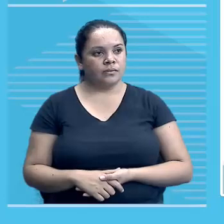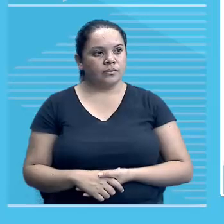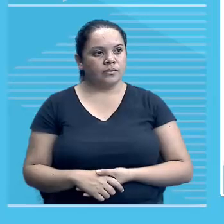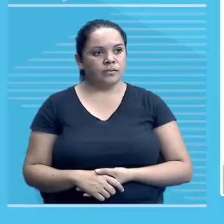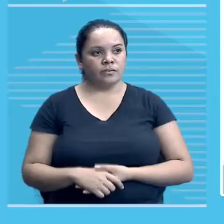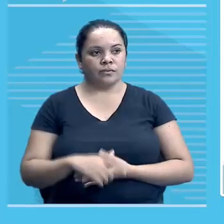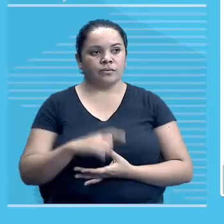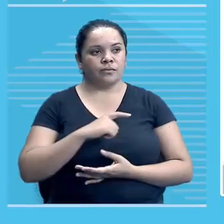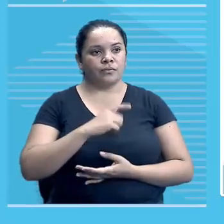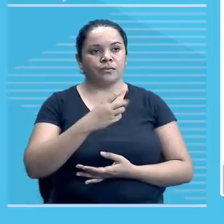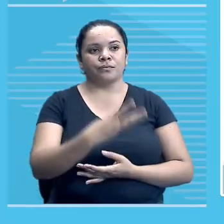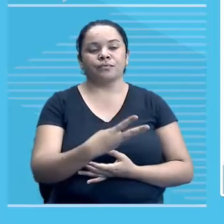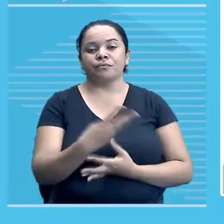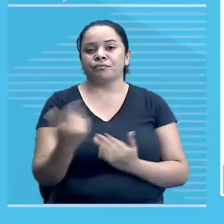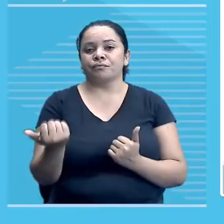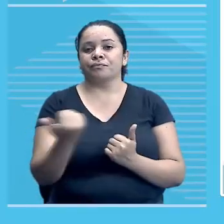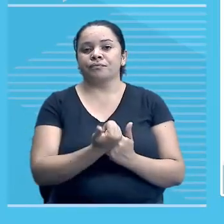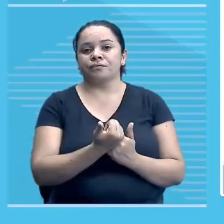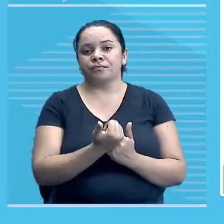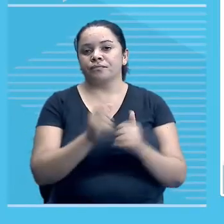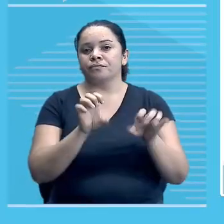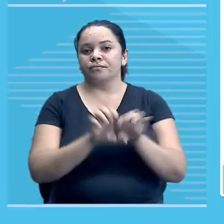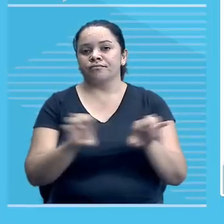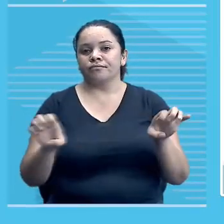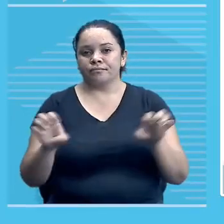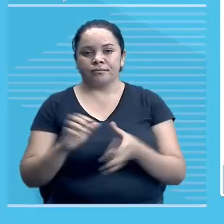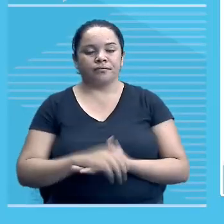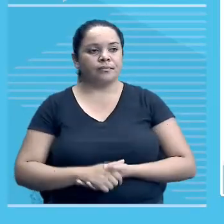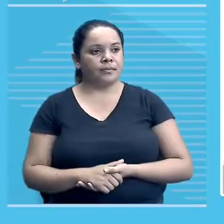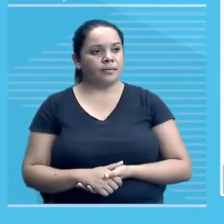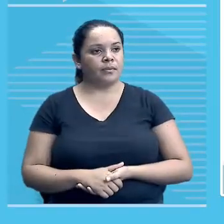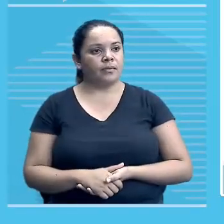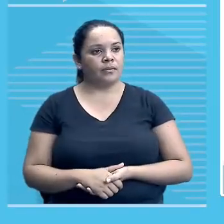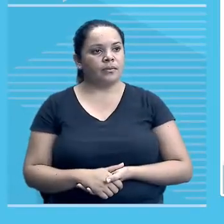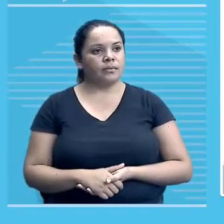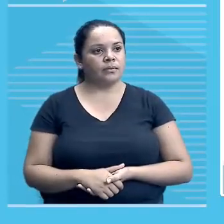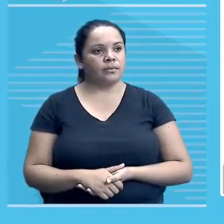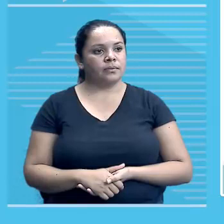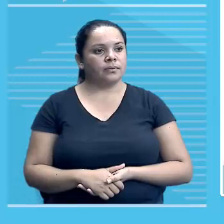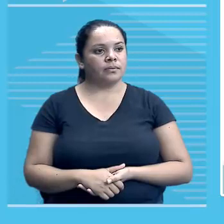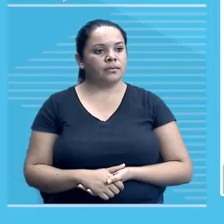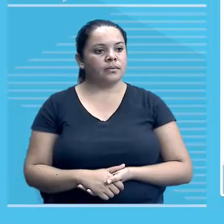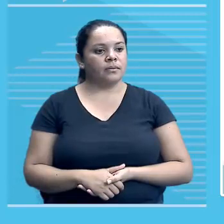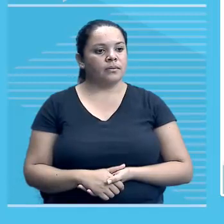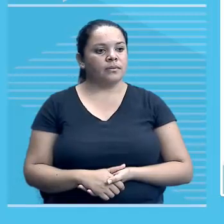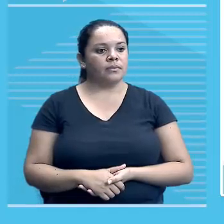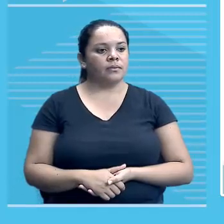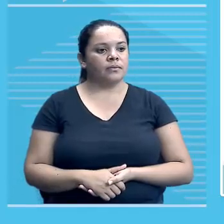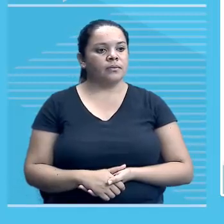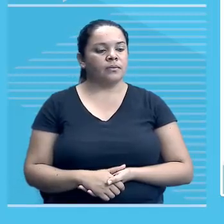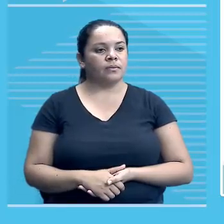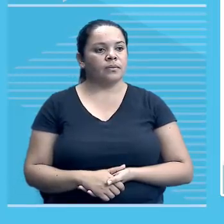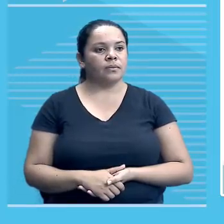vou substituir na minha equação. Fica 2